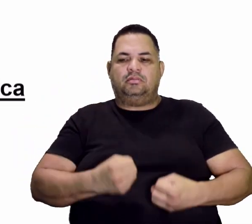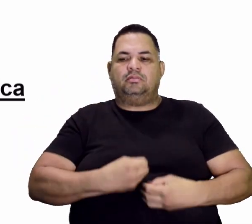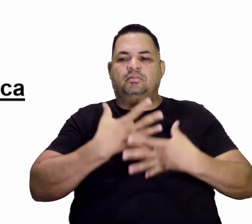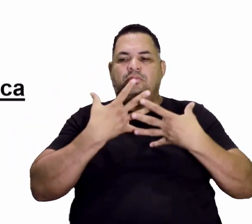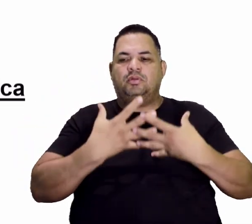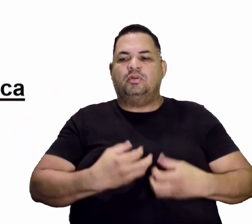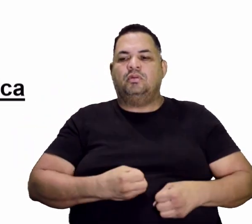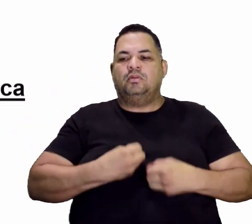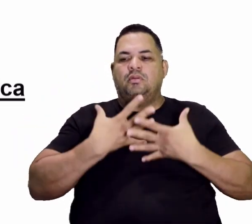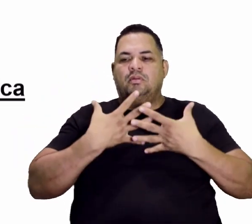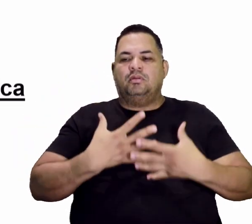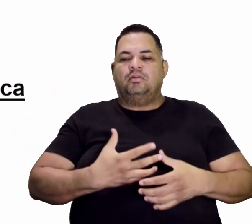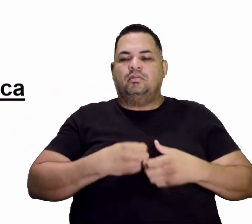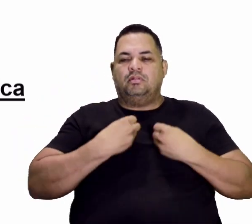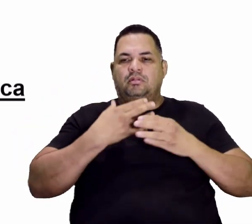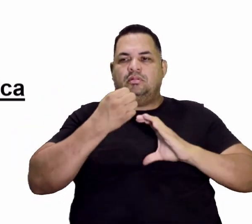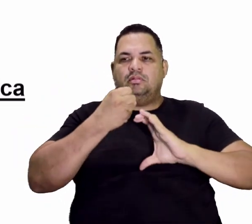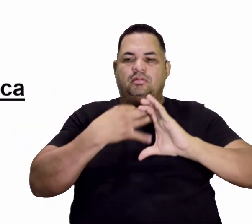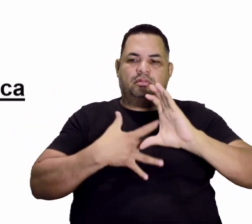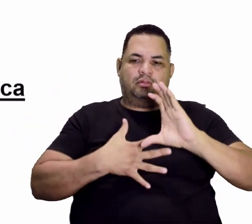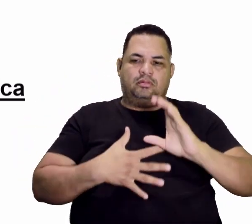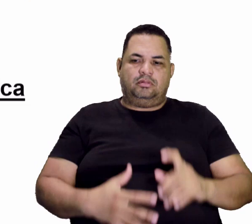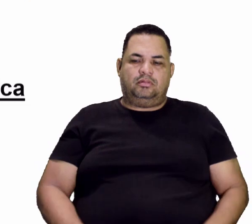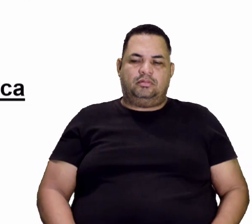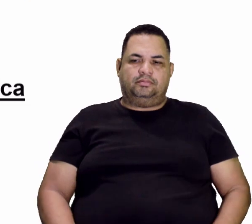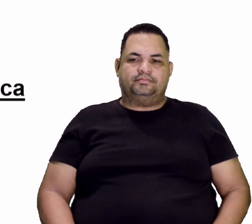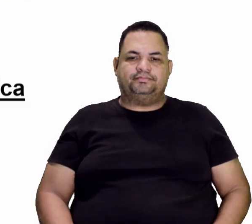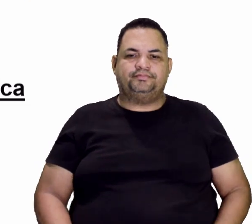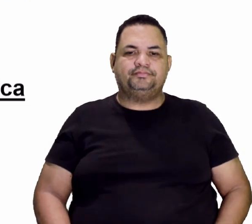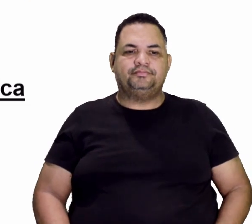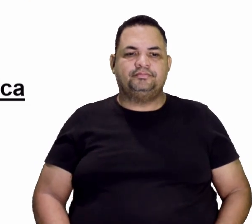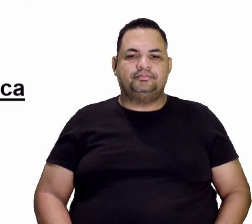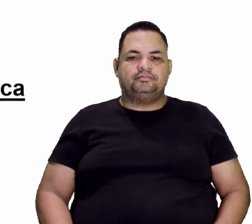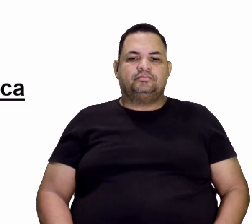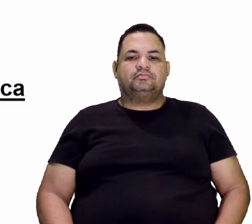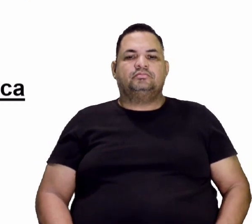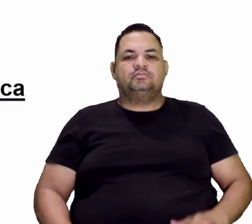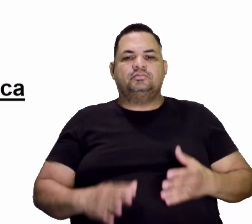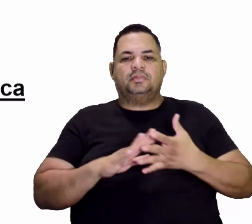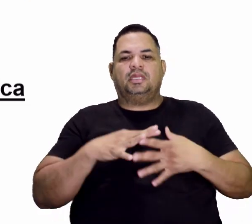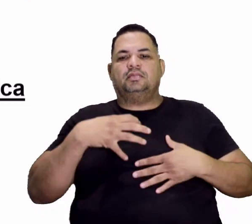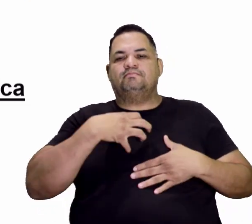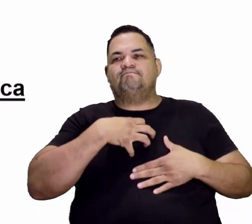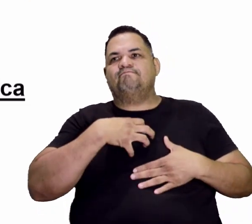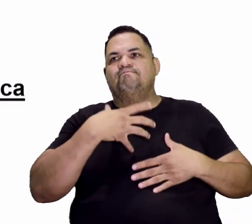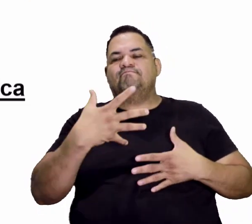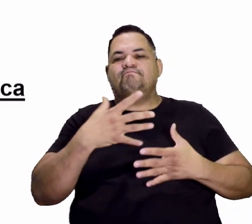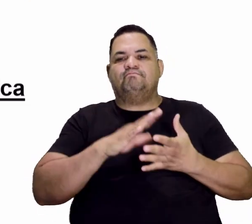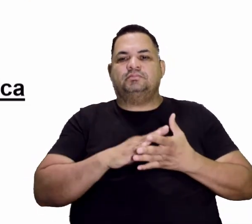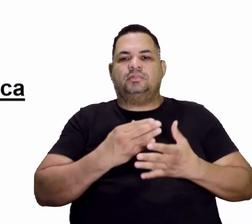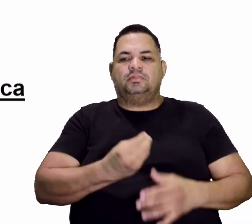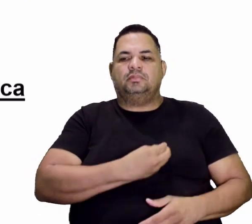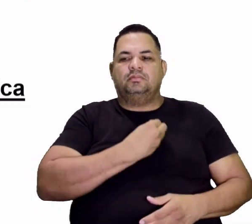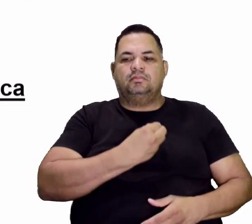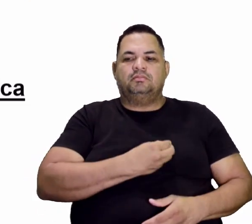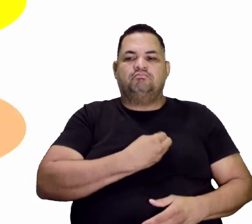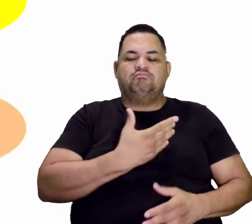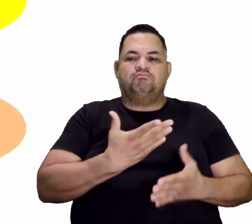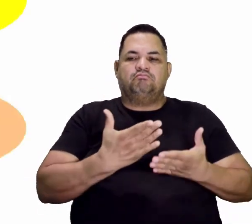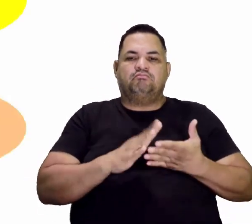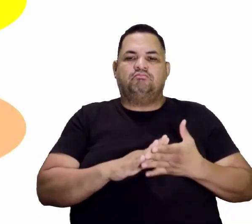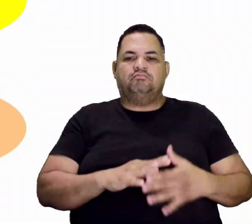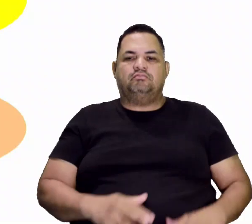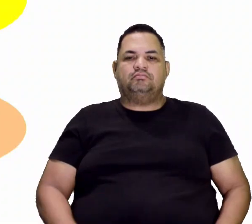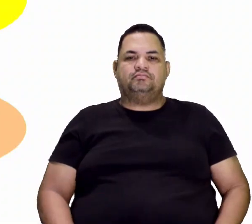por último, a função poética, né? Que ela vai expressar algo da vida, algo para quê, né?